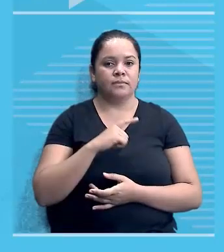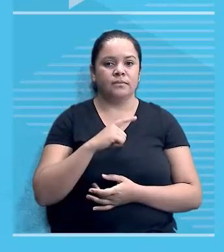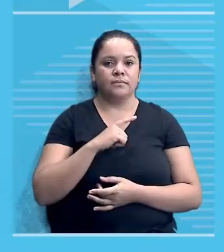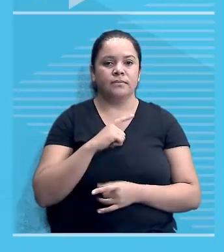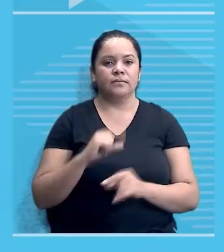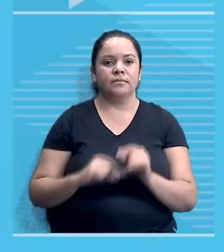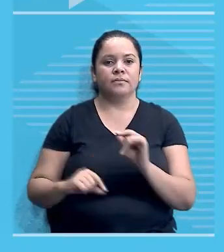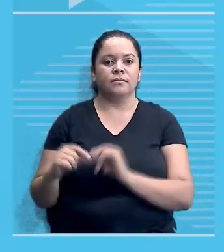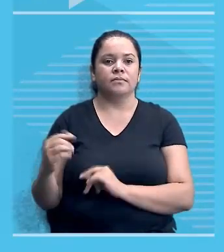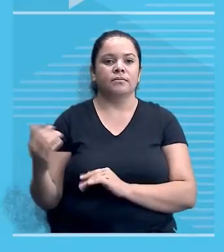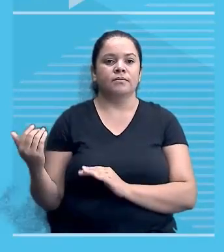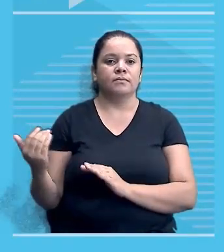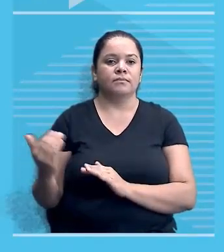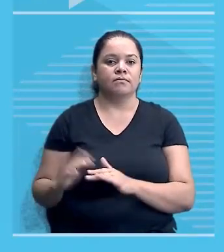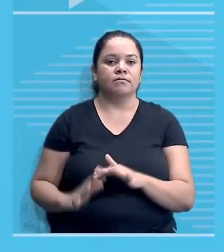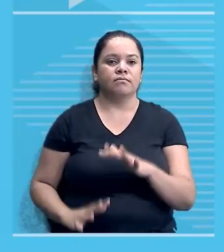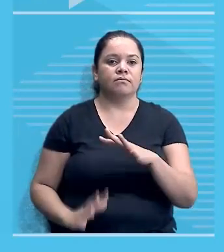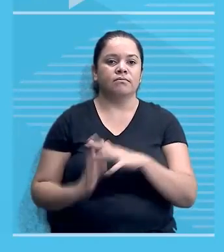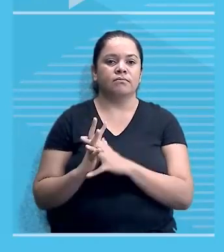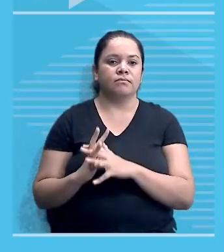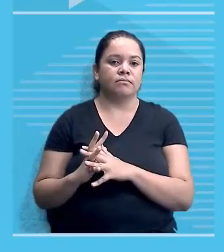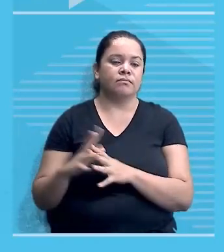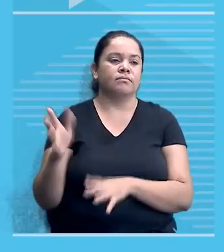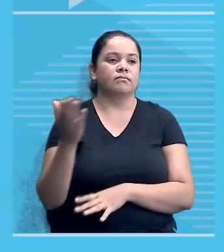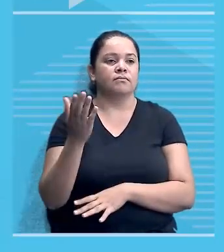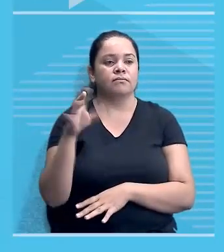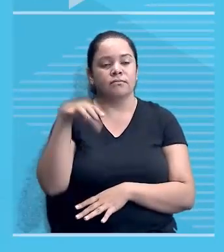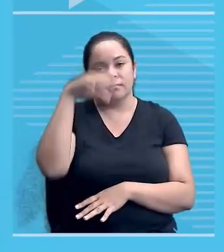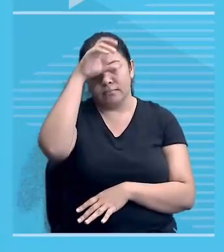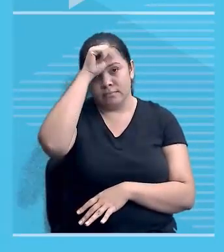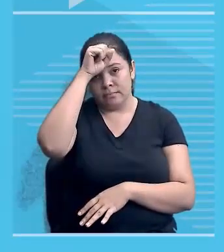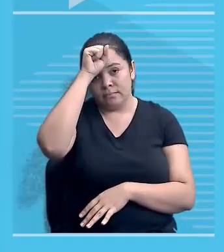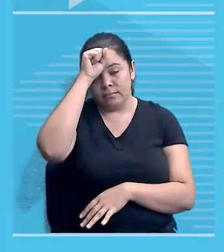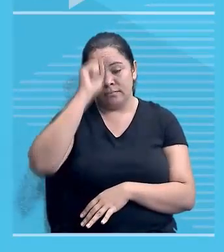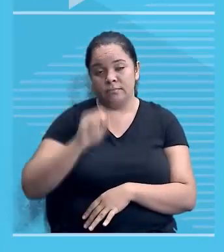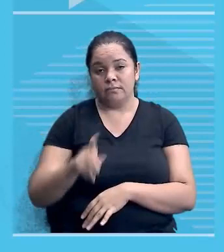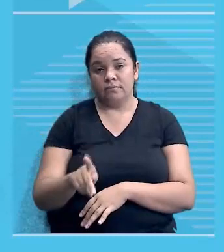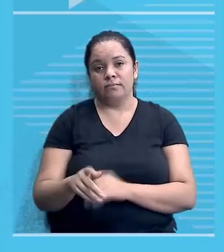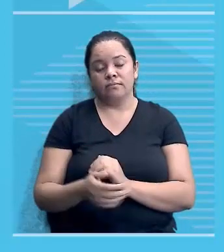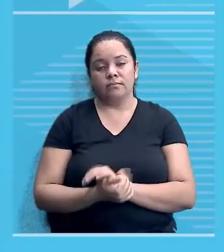aprendizado né Tem um aprendizado mais pleno possível tranquilo